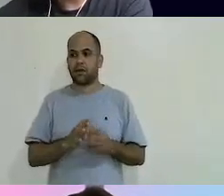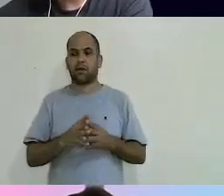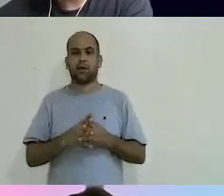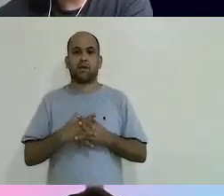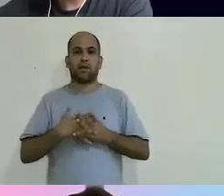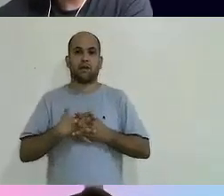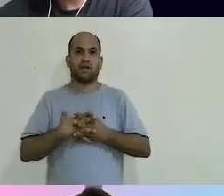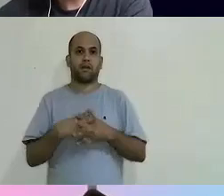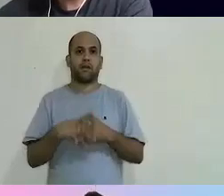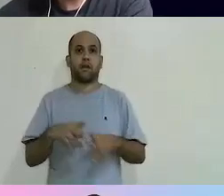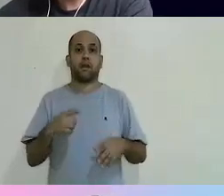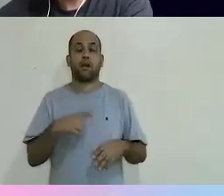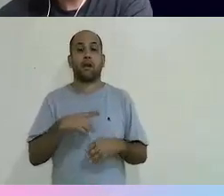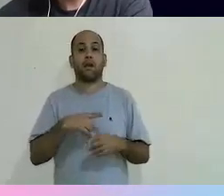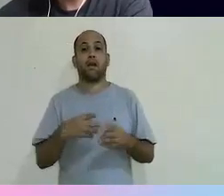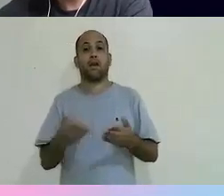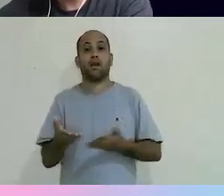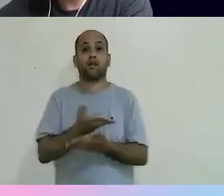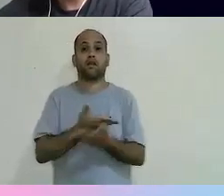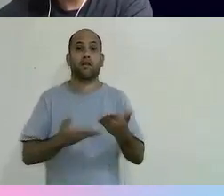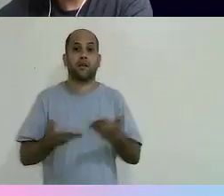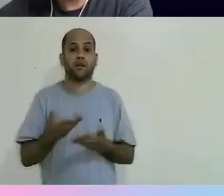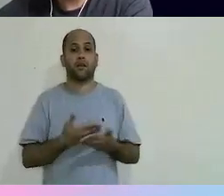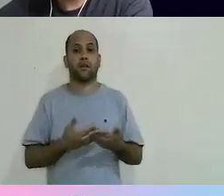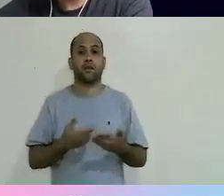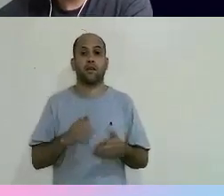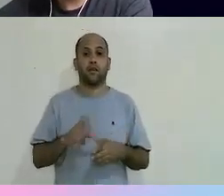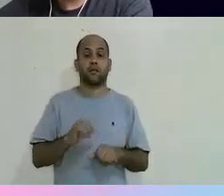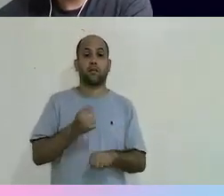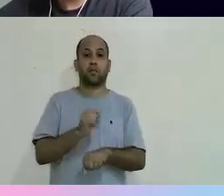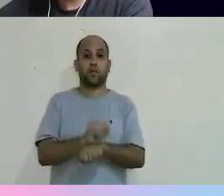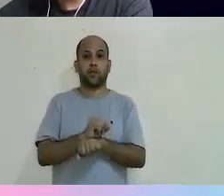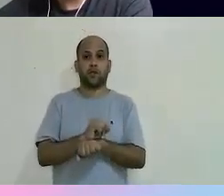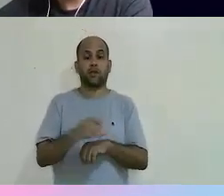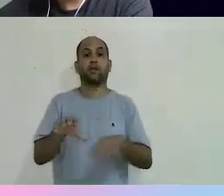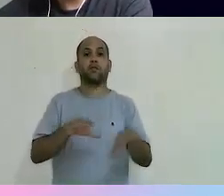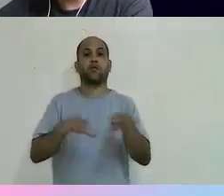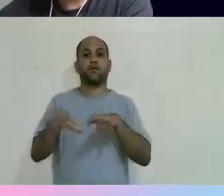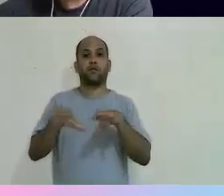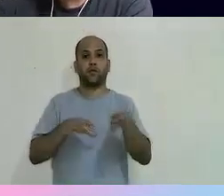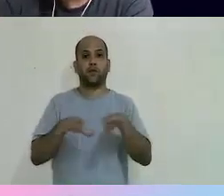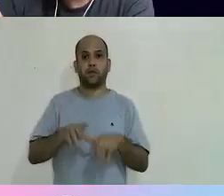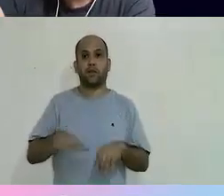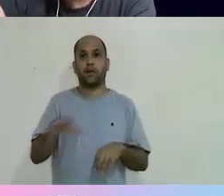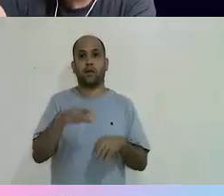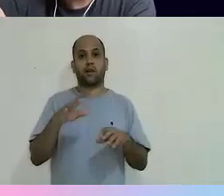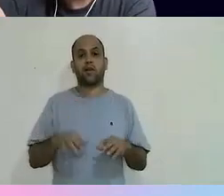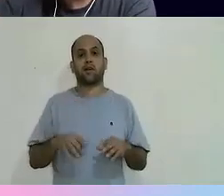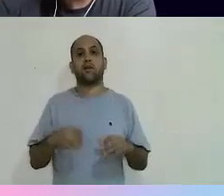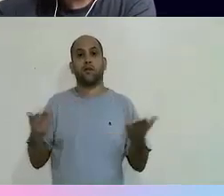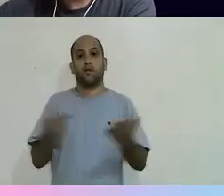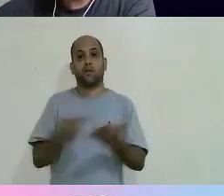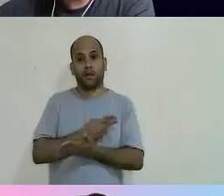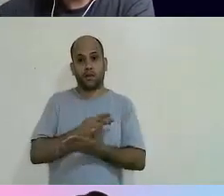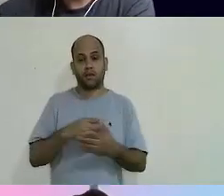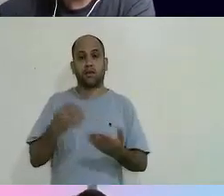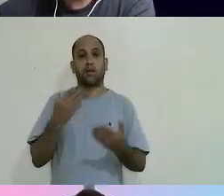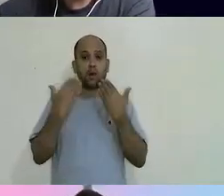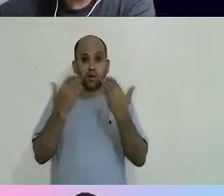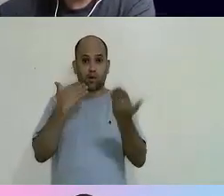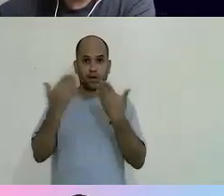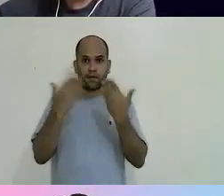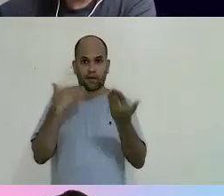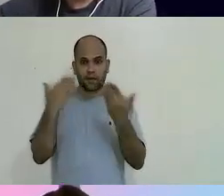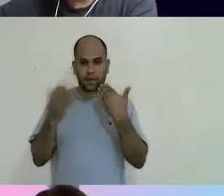não deixar as coisas pararem, né? Se coloca em movimento que as coisas vêm. De uma conversa vem alguma coisa, de um curso vem